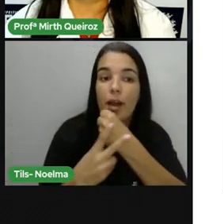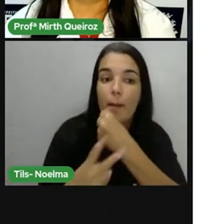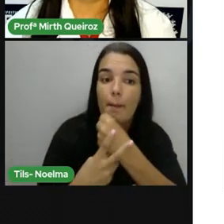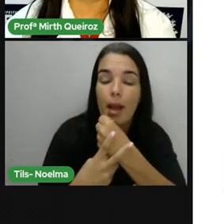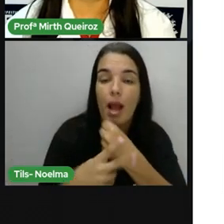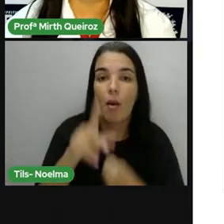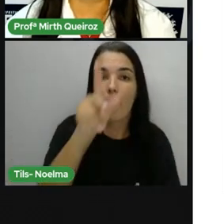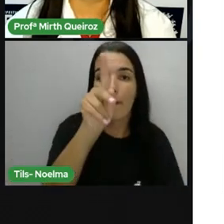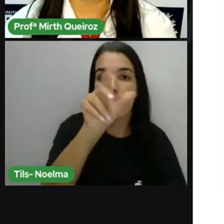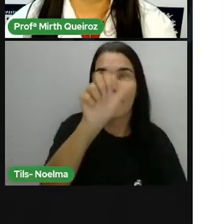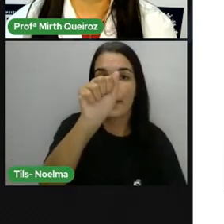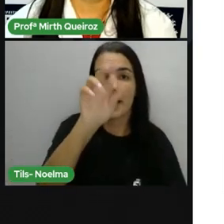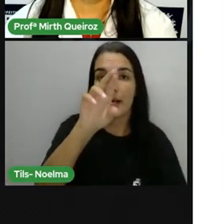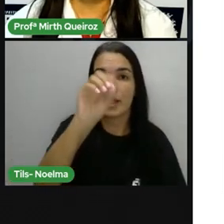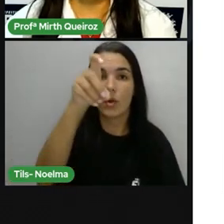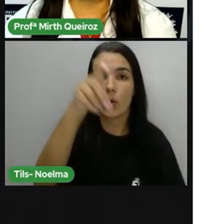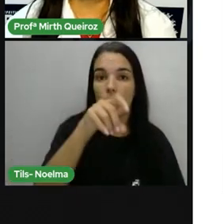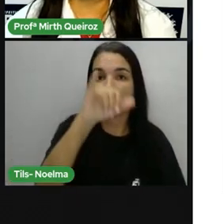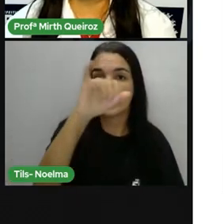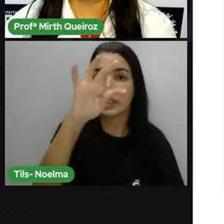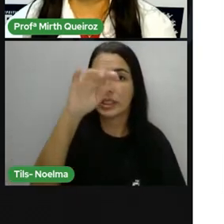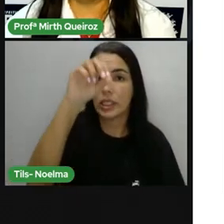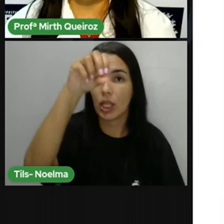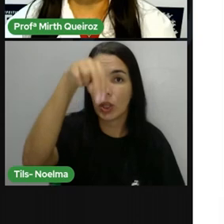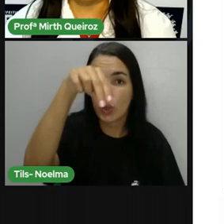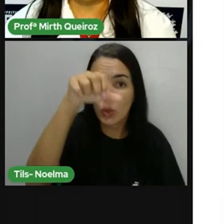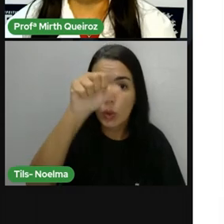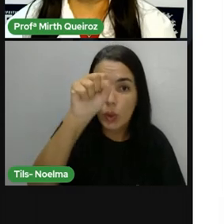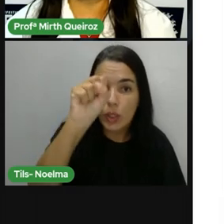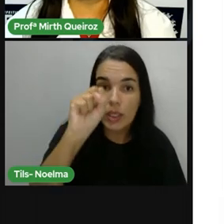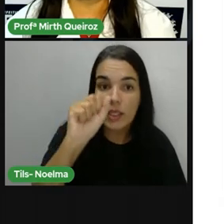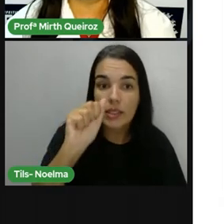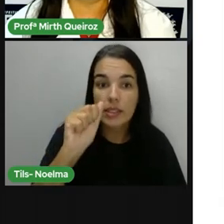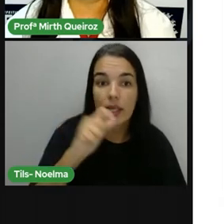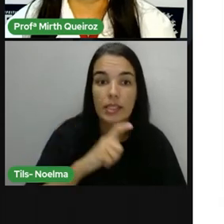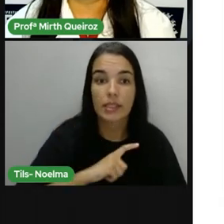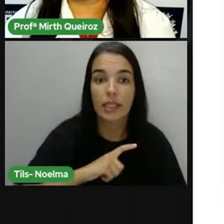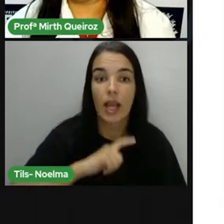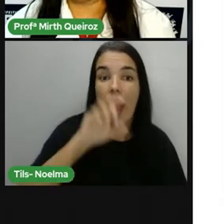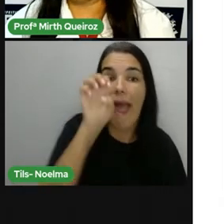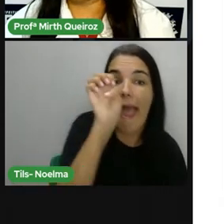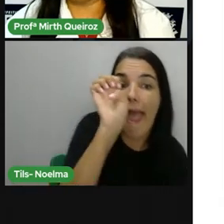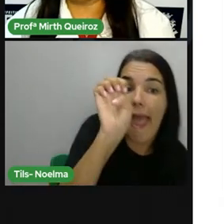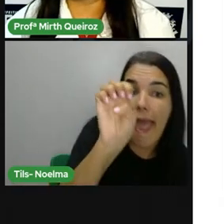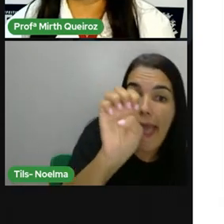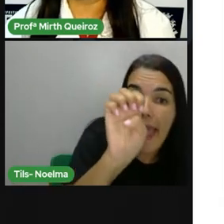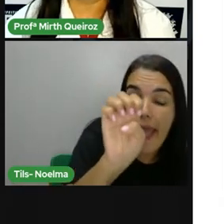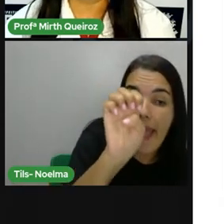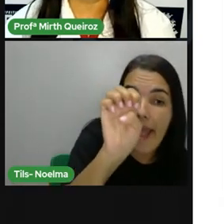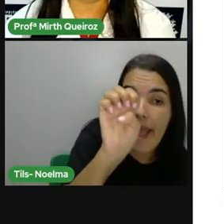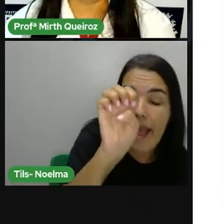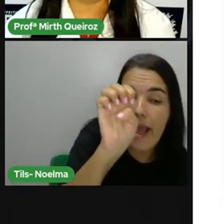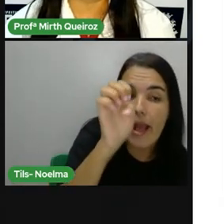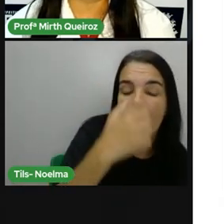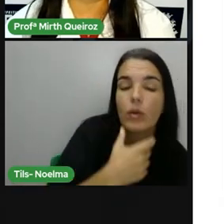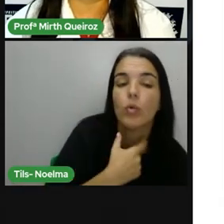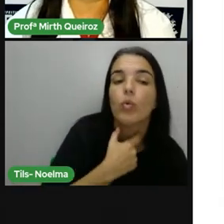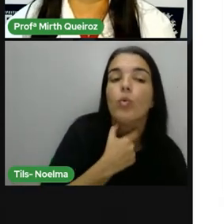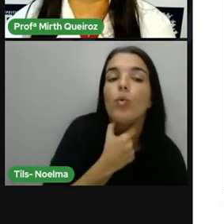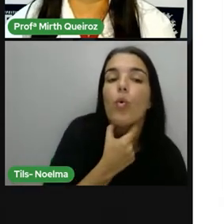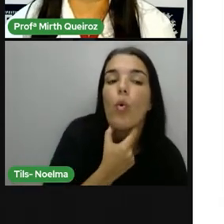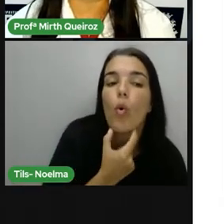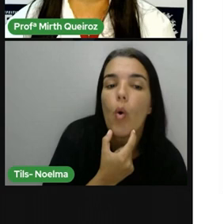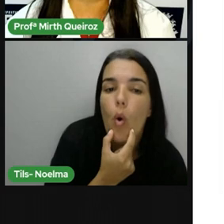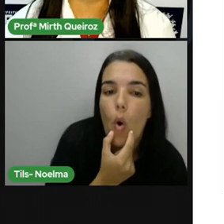paroxítonas que contém um E tônico oral e oral fechado em hiato